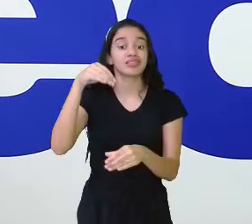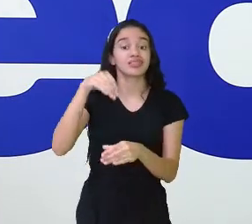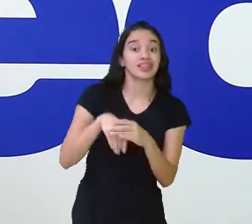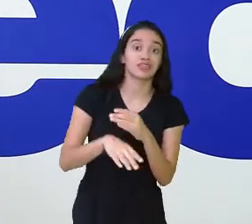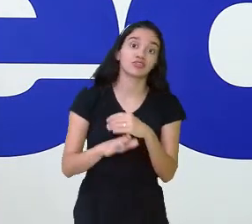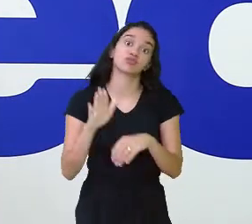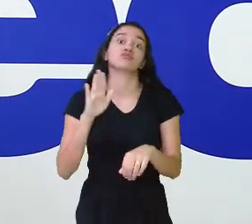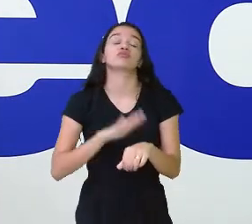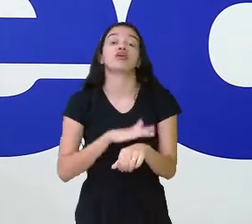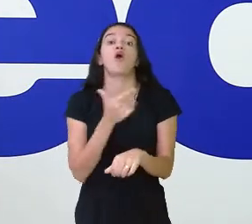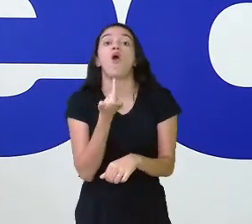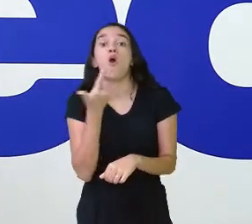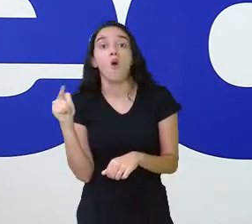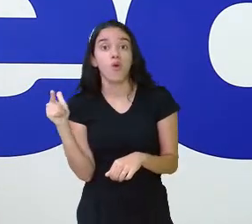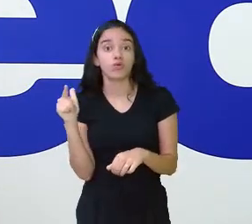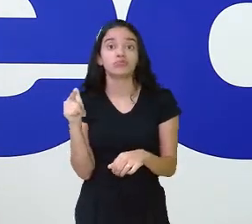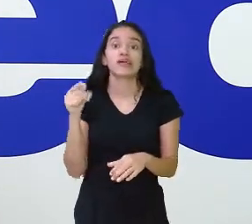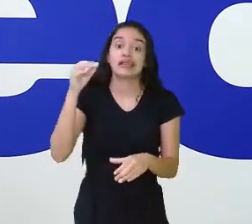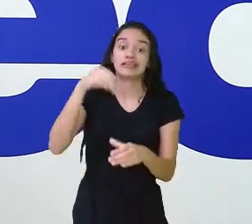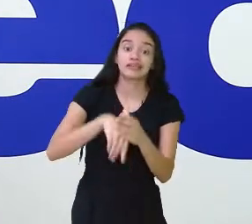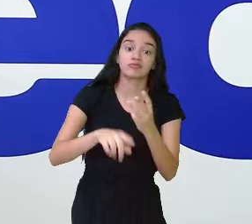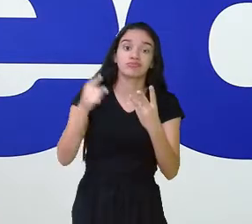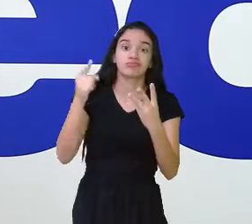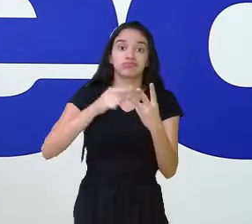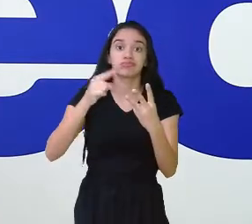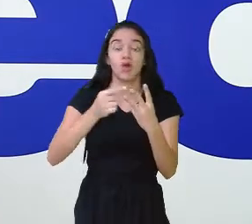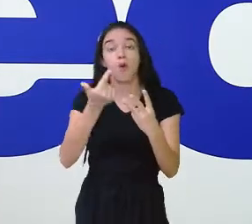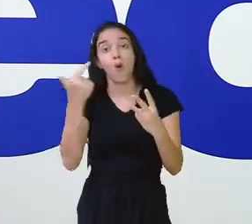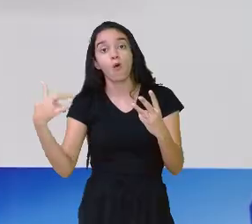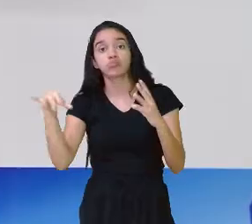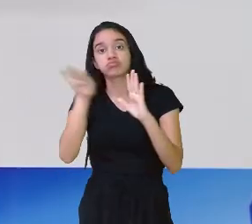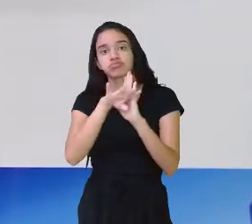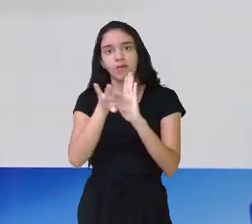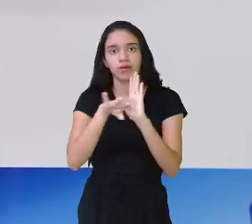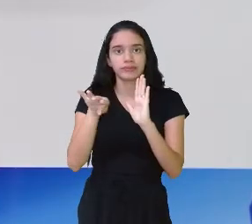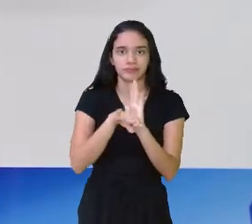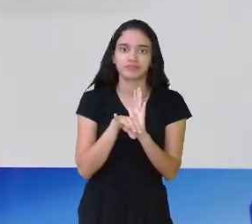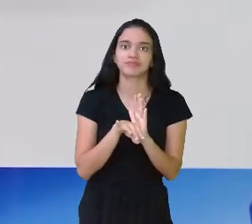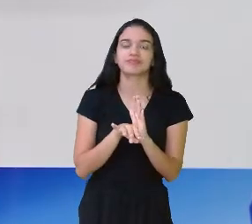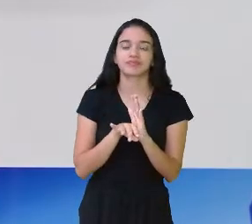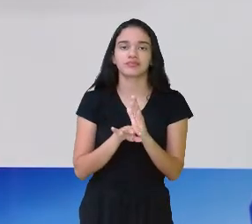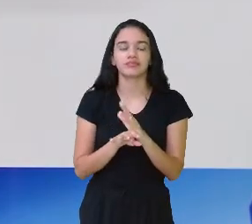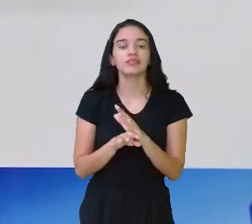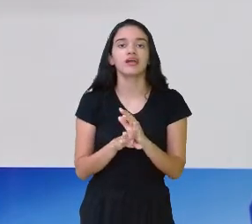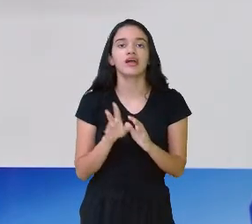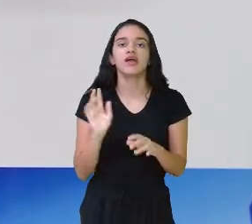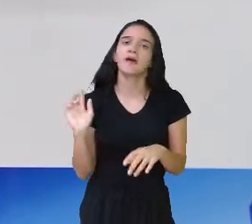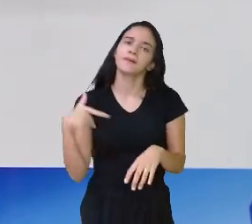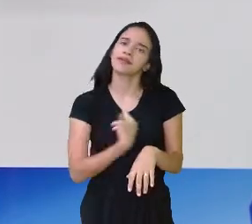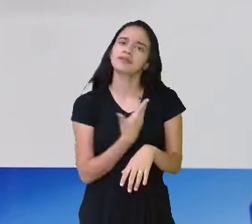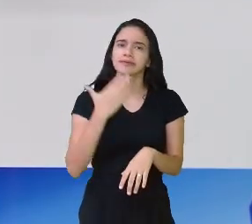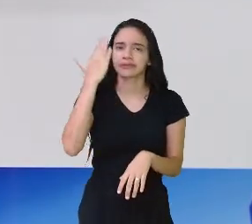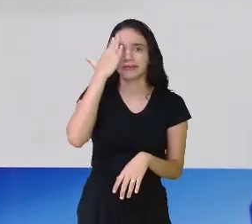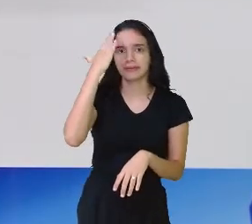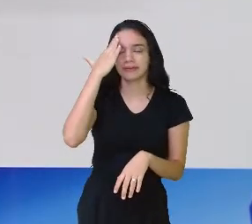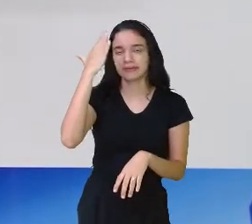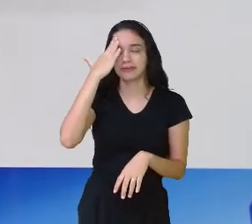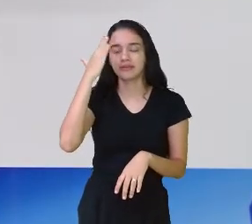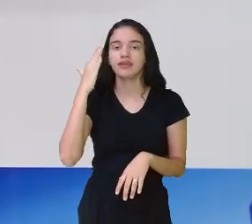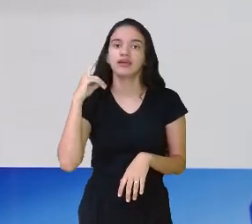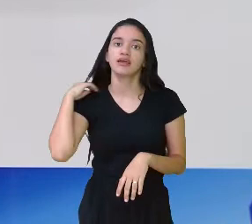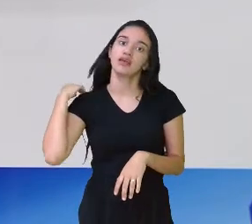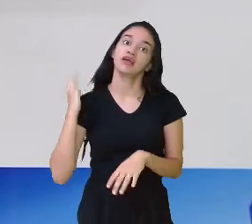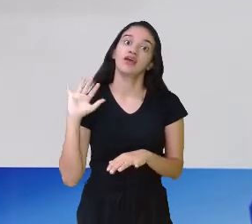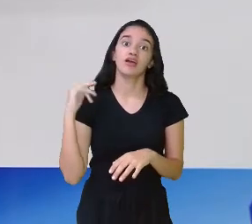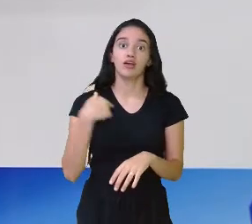tempo existem outros elementos, dentro do espaço outros, né? Exatamente. Que dão para a gente poder entender. Exato. Então,